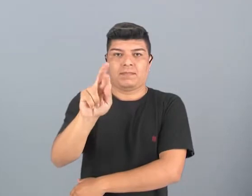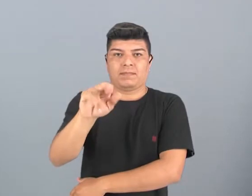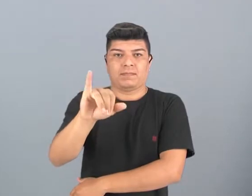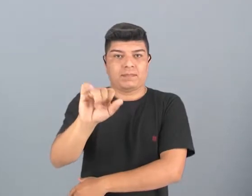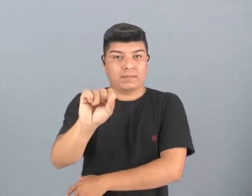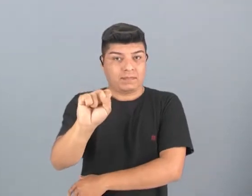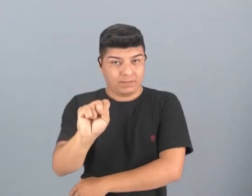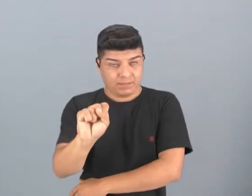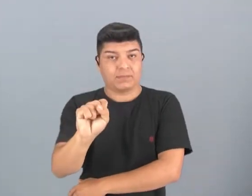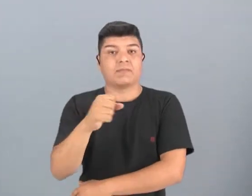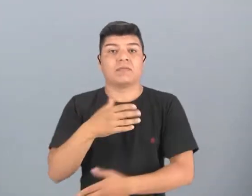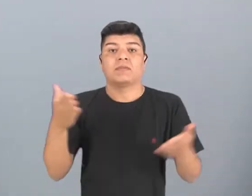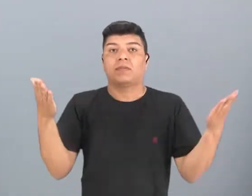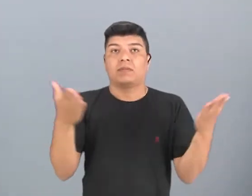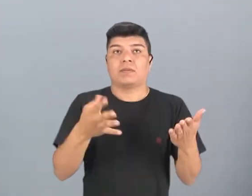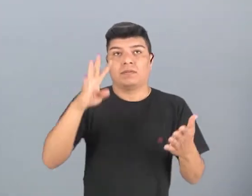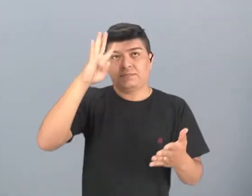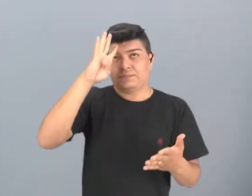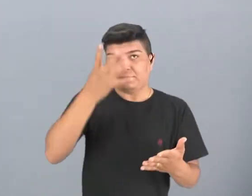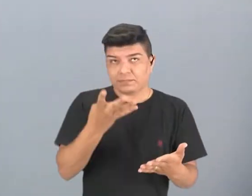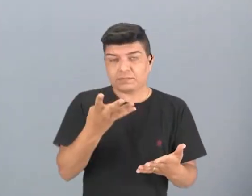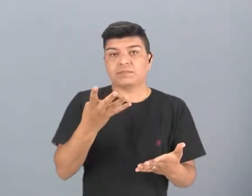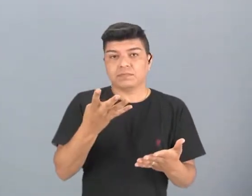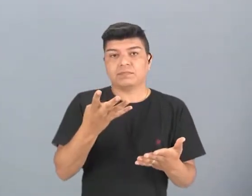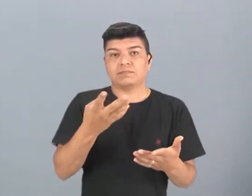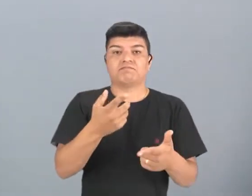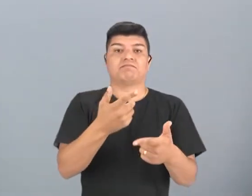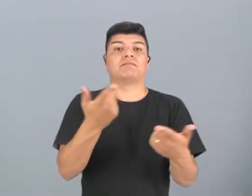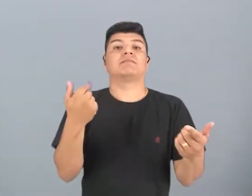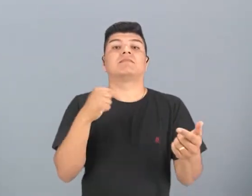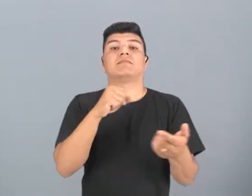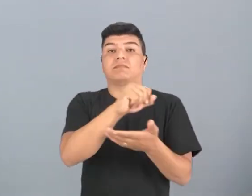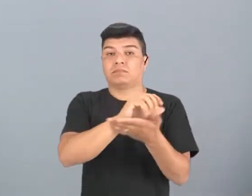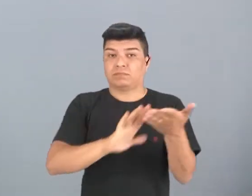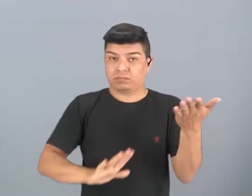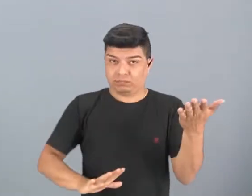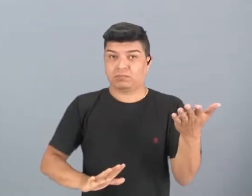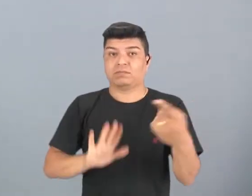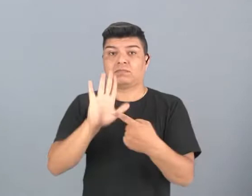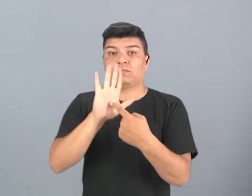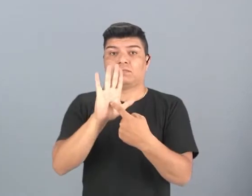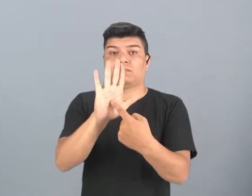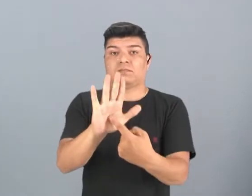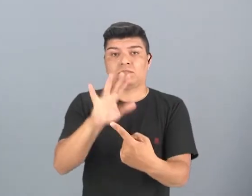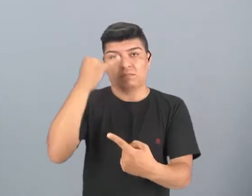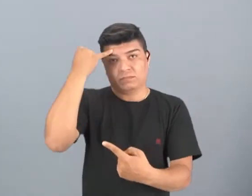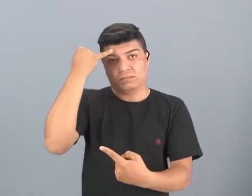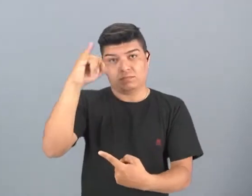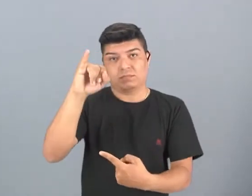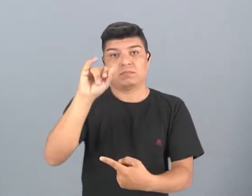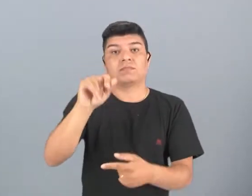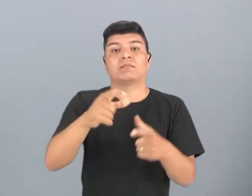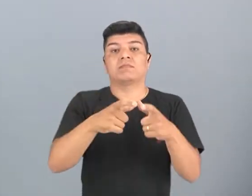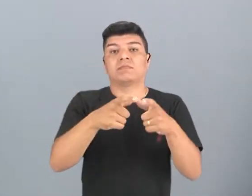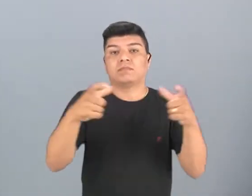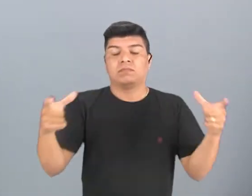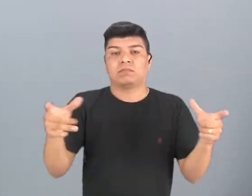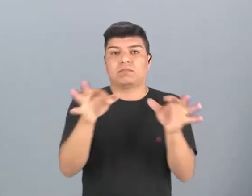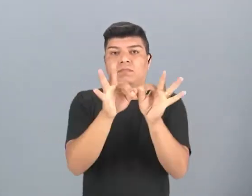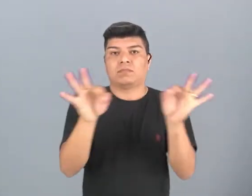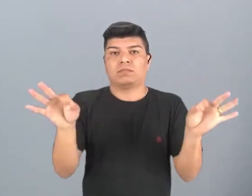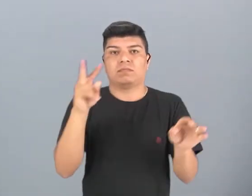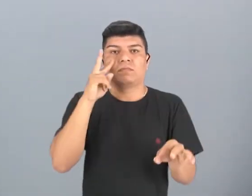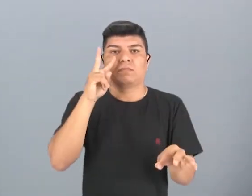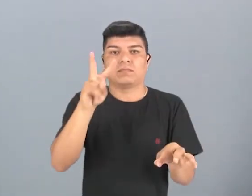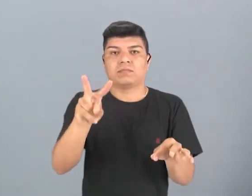tratar sobre a resolução de algumas situações problema aí que abordam a ideia lá de grandezas, né, que nós